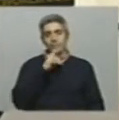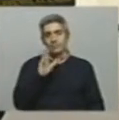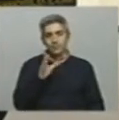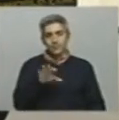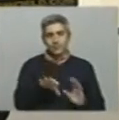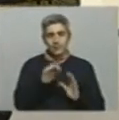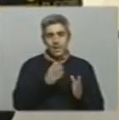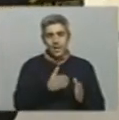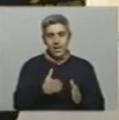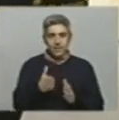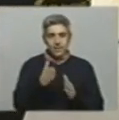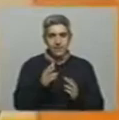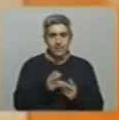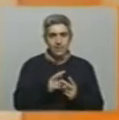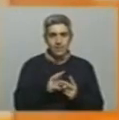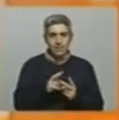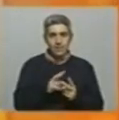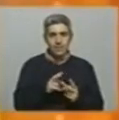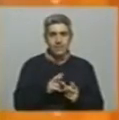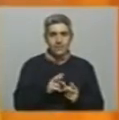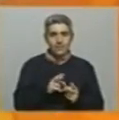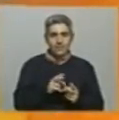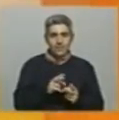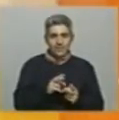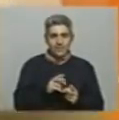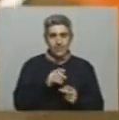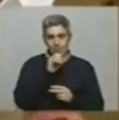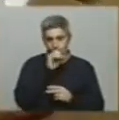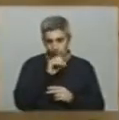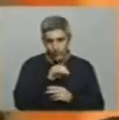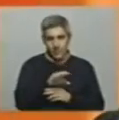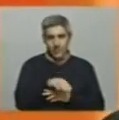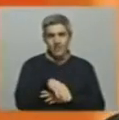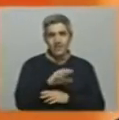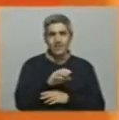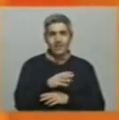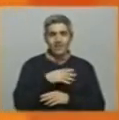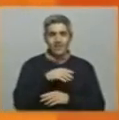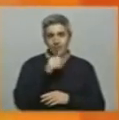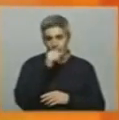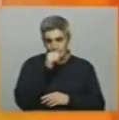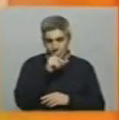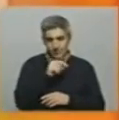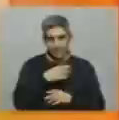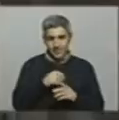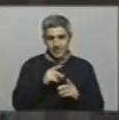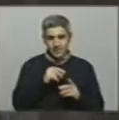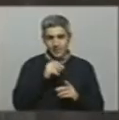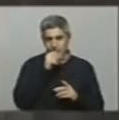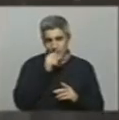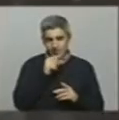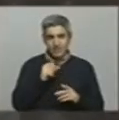Lá não tem mais ninguém? Só para a jurema? Vai por aí fora. Só para a jurema? Queres esperar na jurema também? Nunca esperaste.